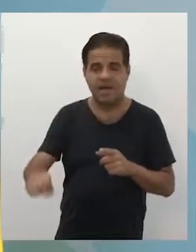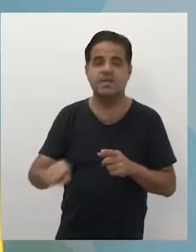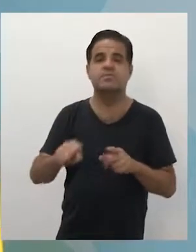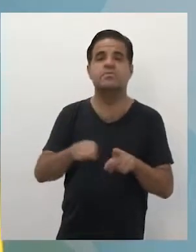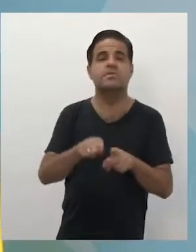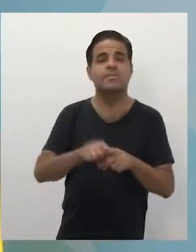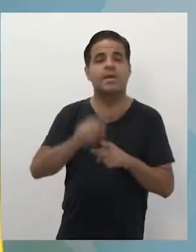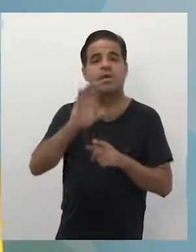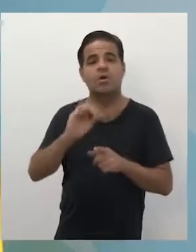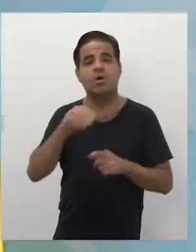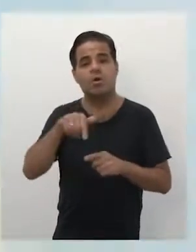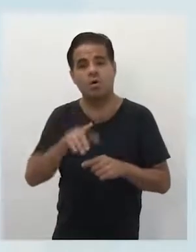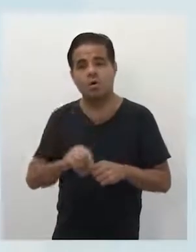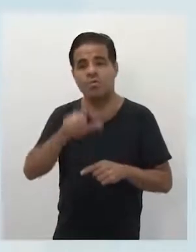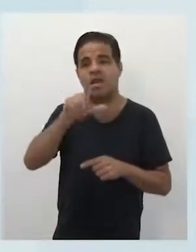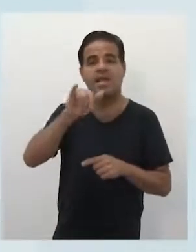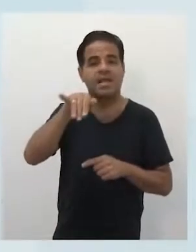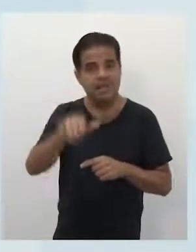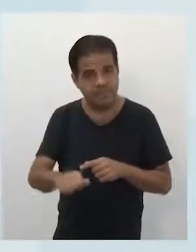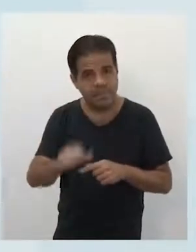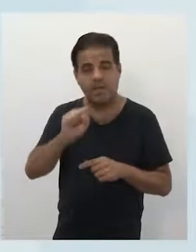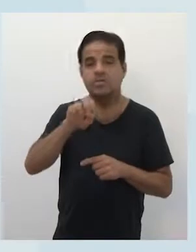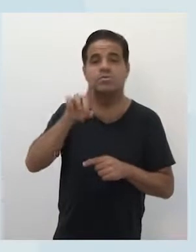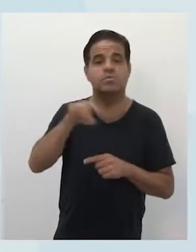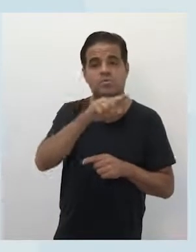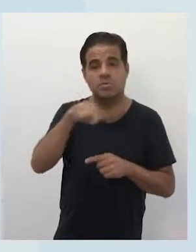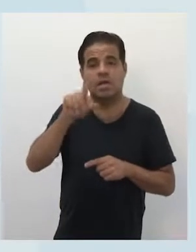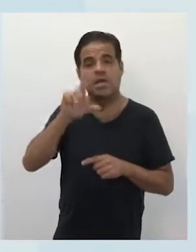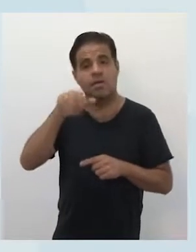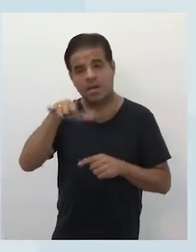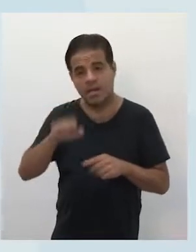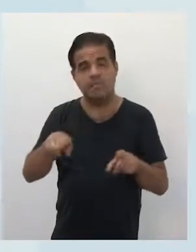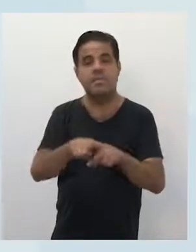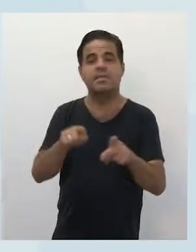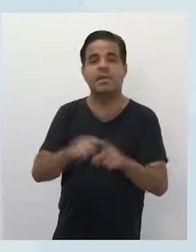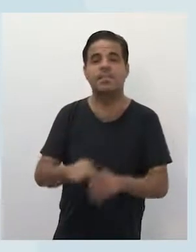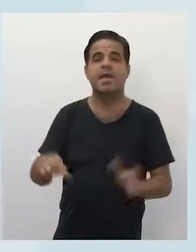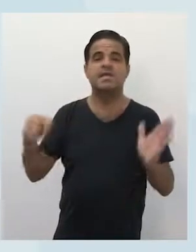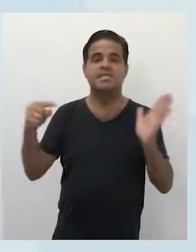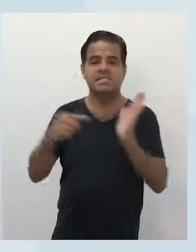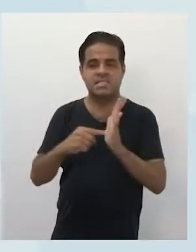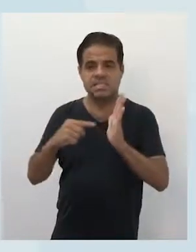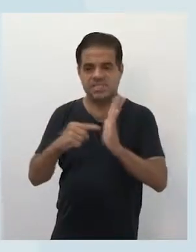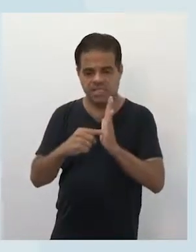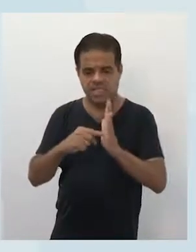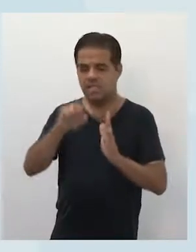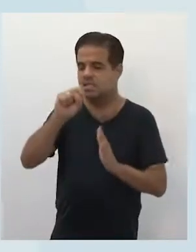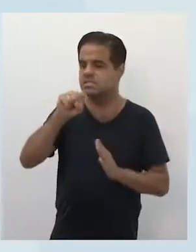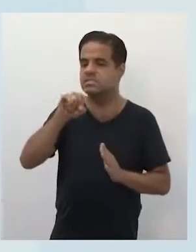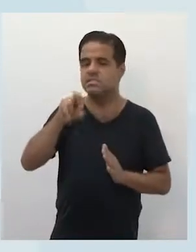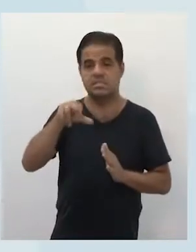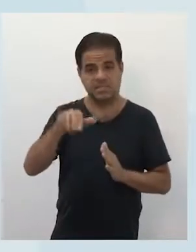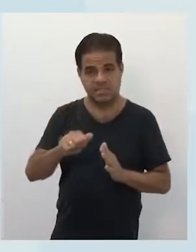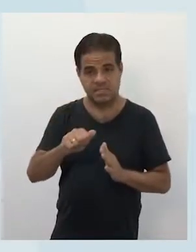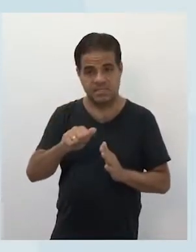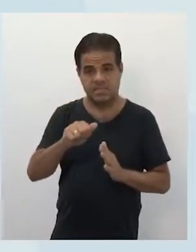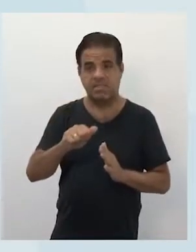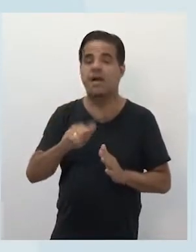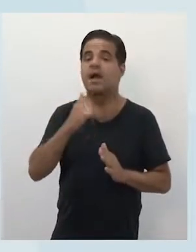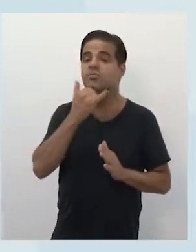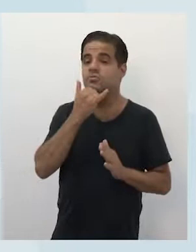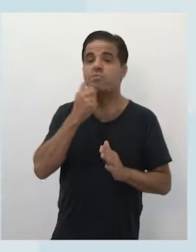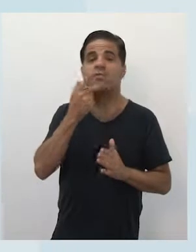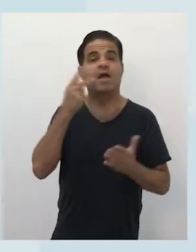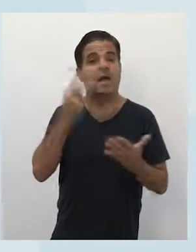do Congo, Líbia, Sudão do Sul, Iêmen e Síria. Iêmen, né? Iêmen,